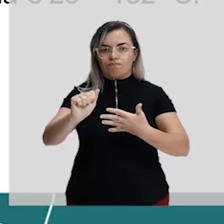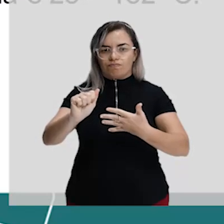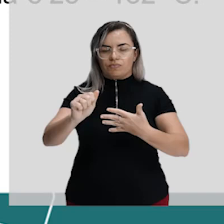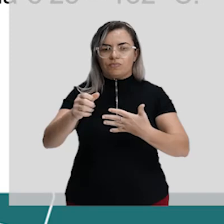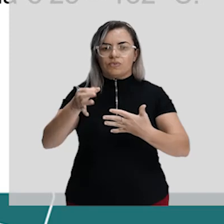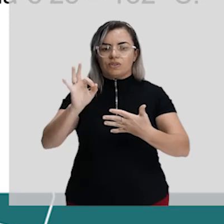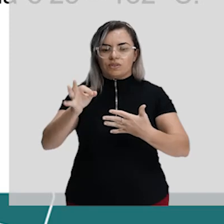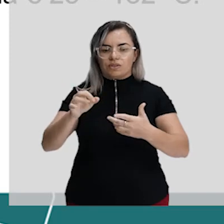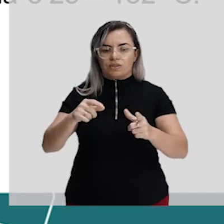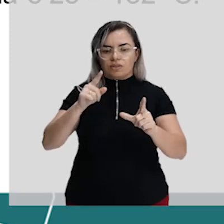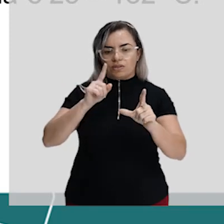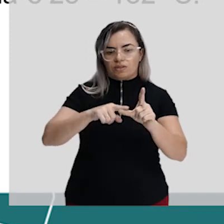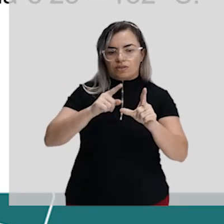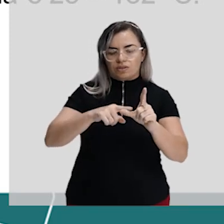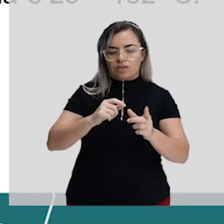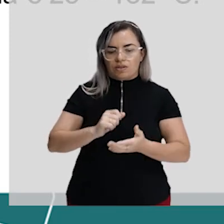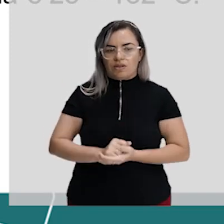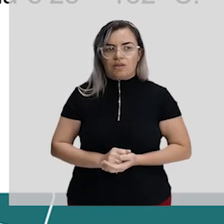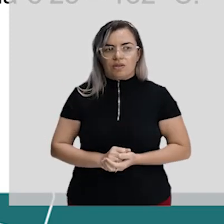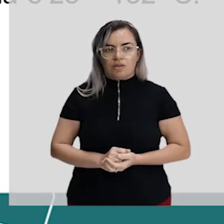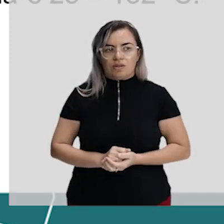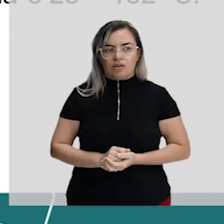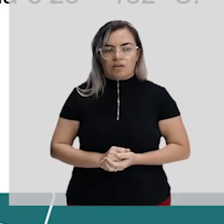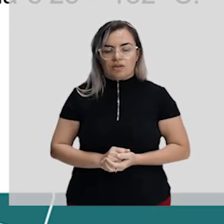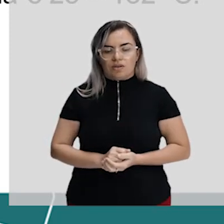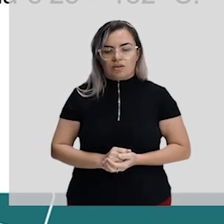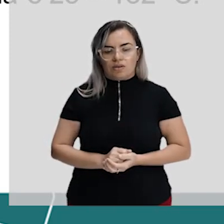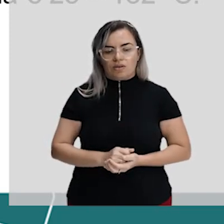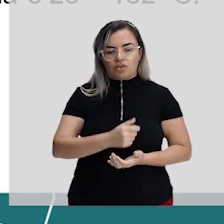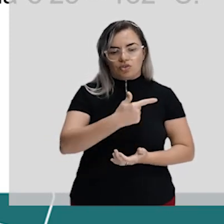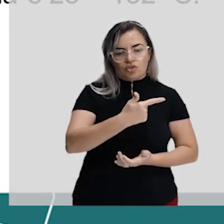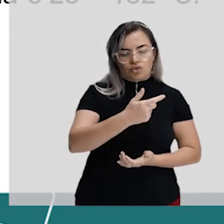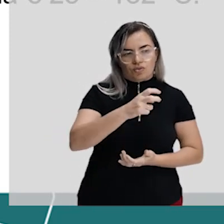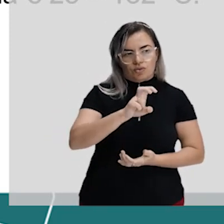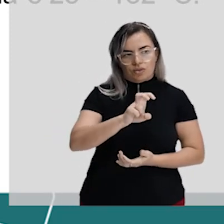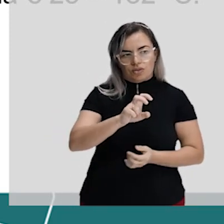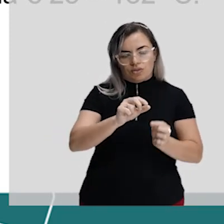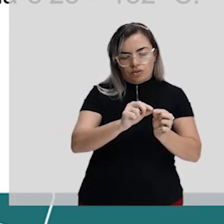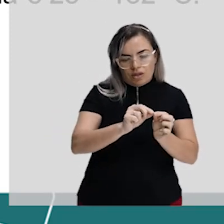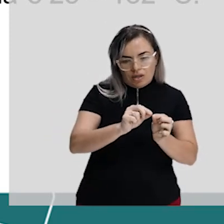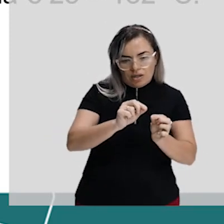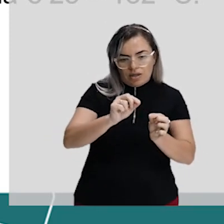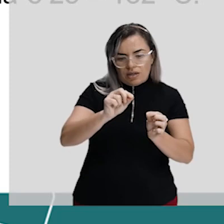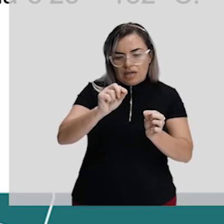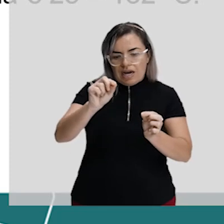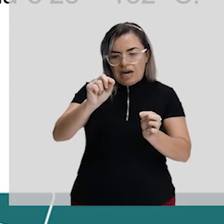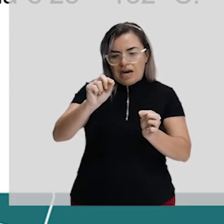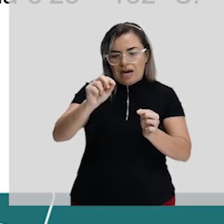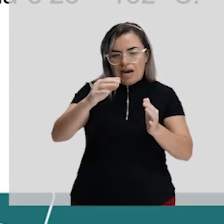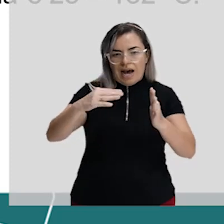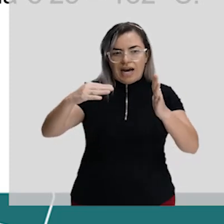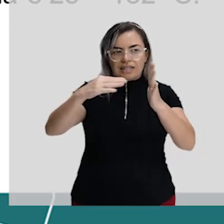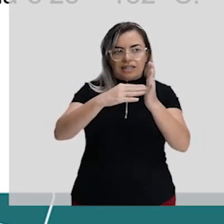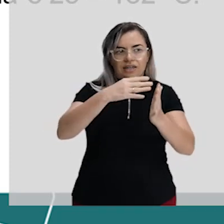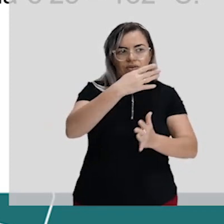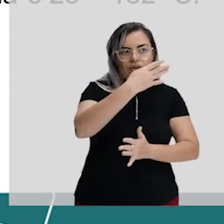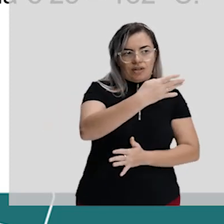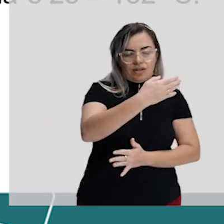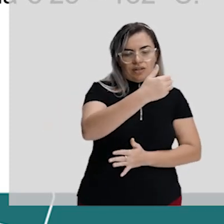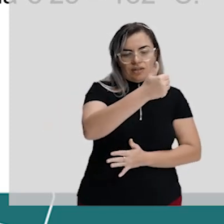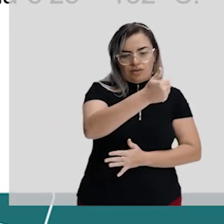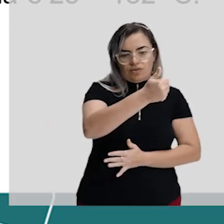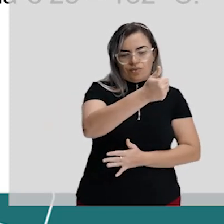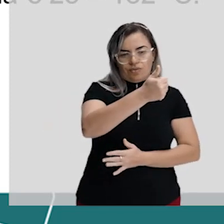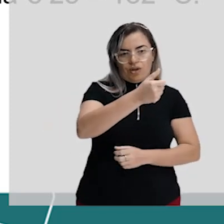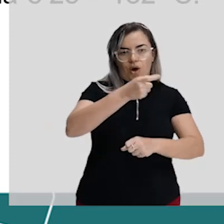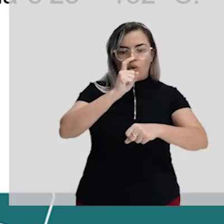permanece sólida é de 25 a 41. E realmente é, ó, aqui, ó, é o sólido. Tá certo? Então,